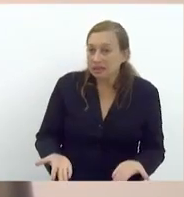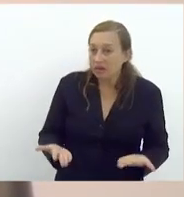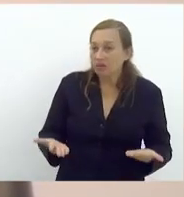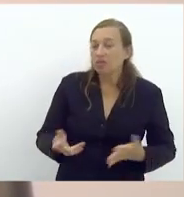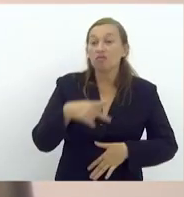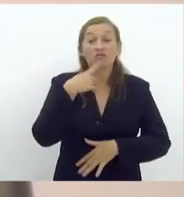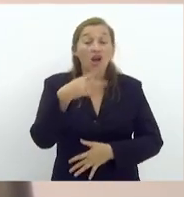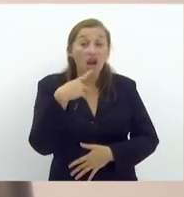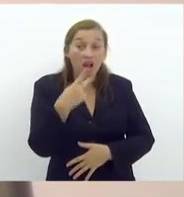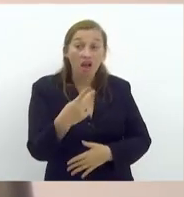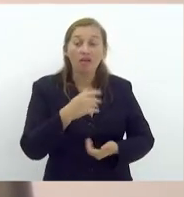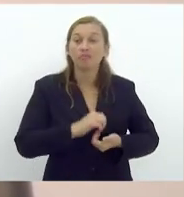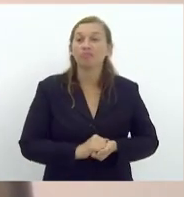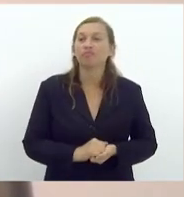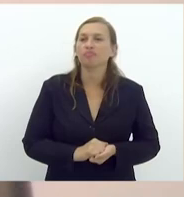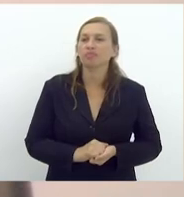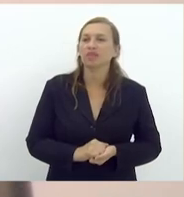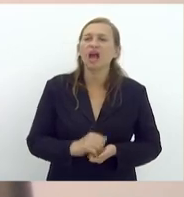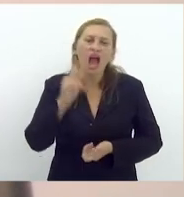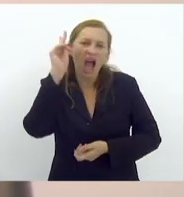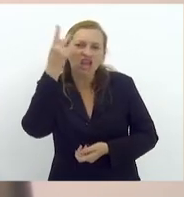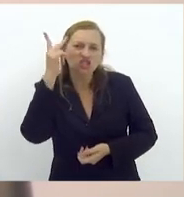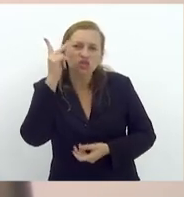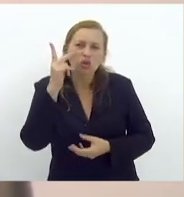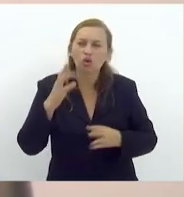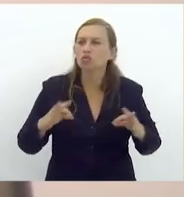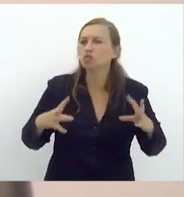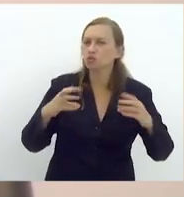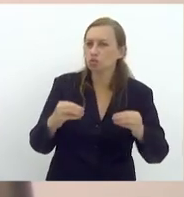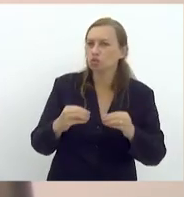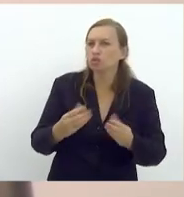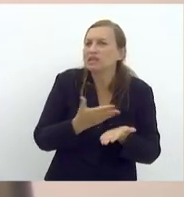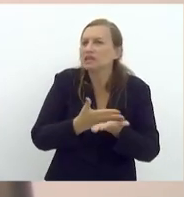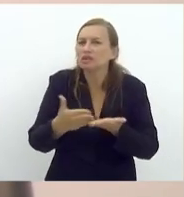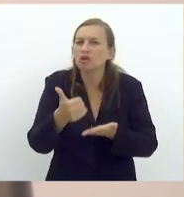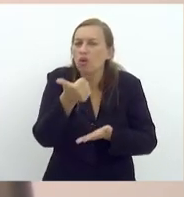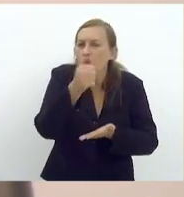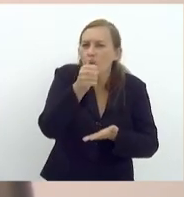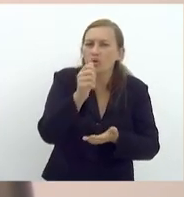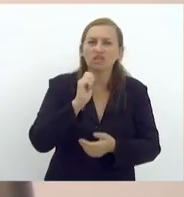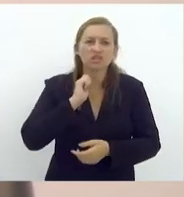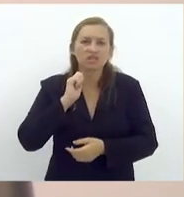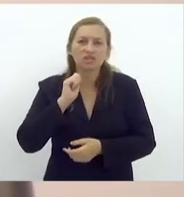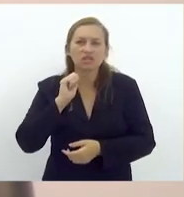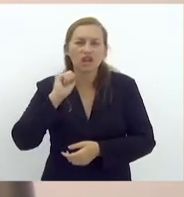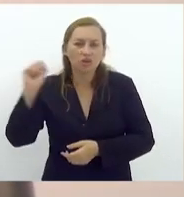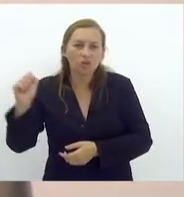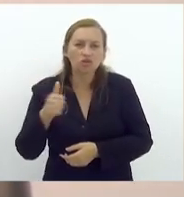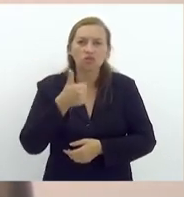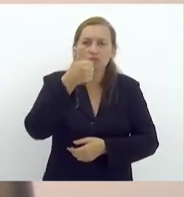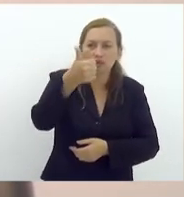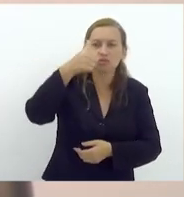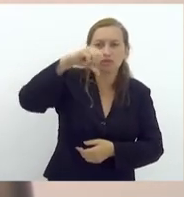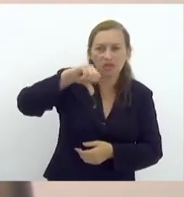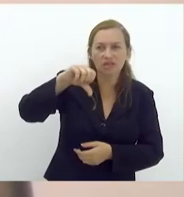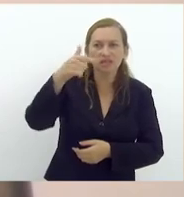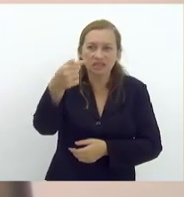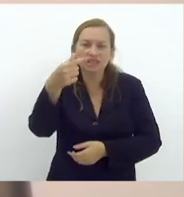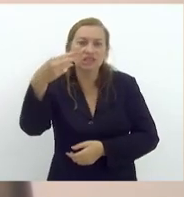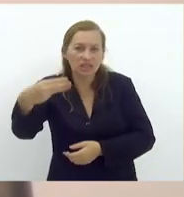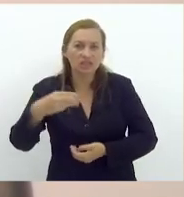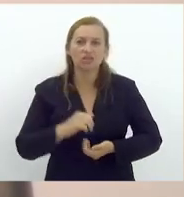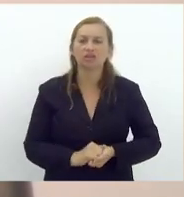falar sobre a história né onde tudo começou dia 11 de agosto de 1973 né